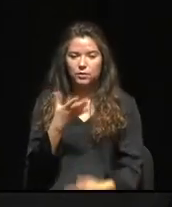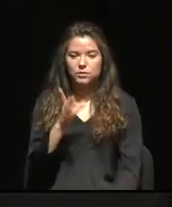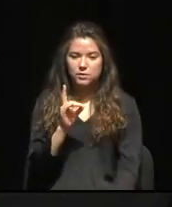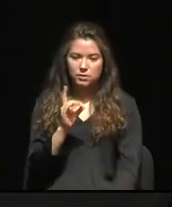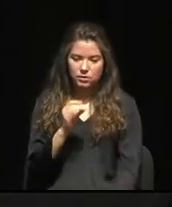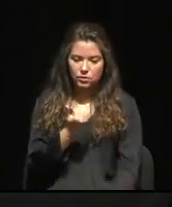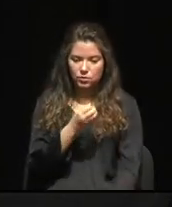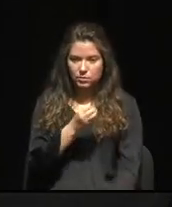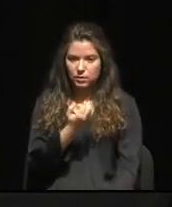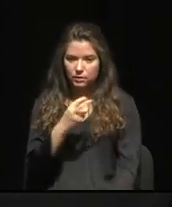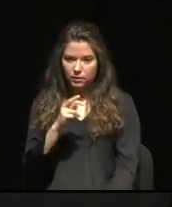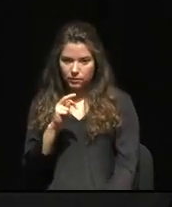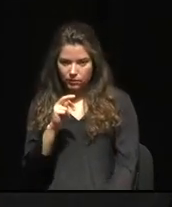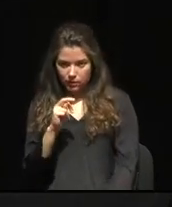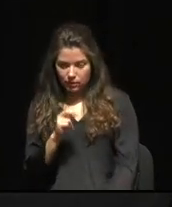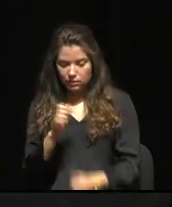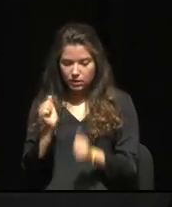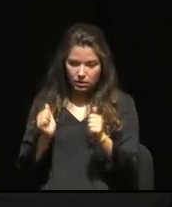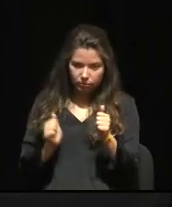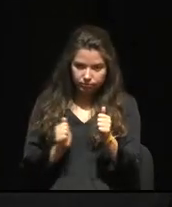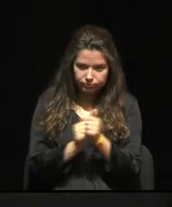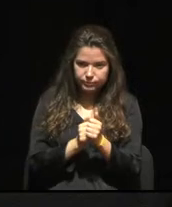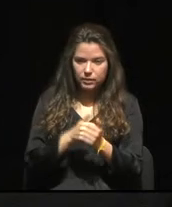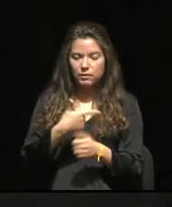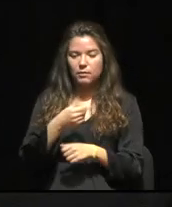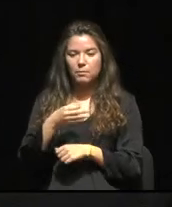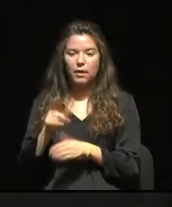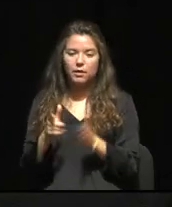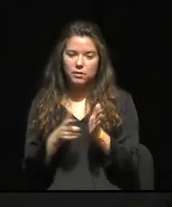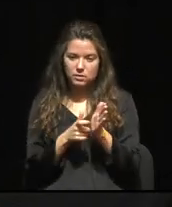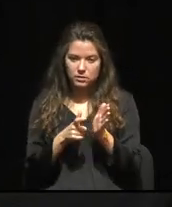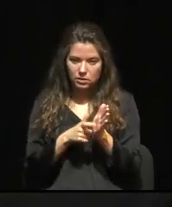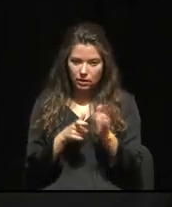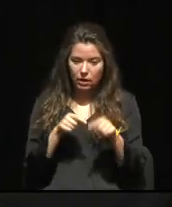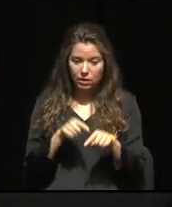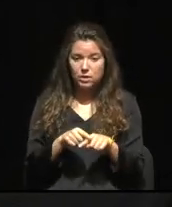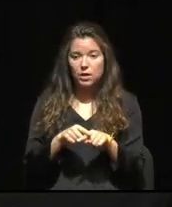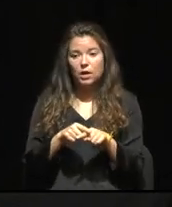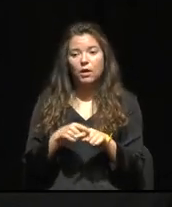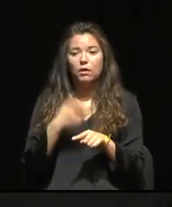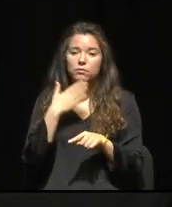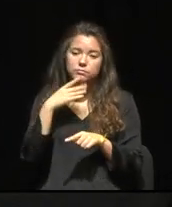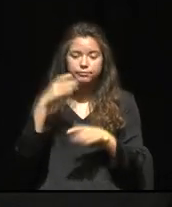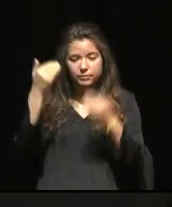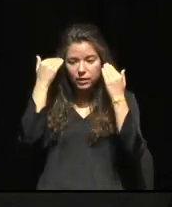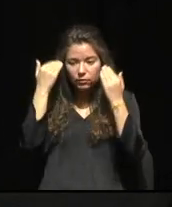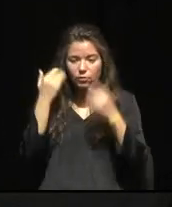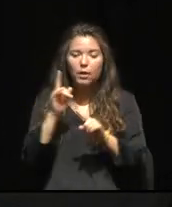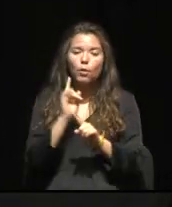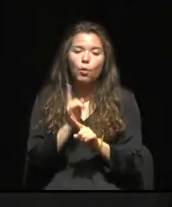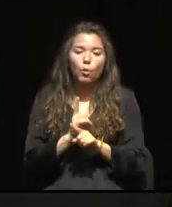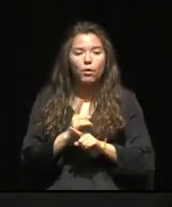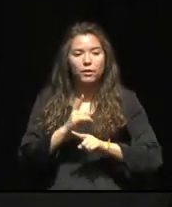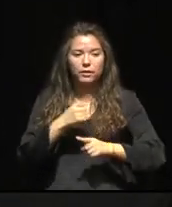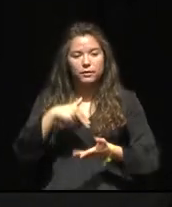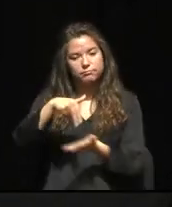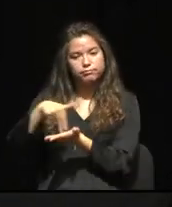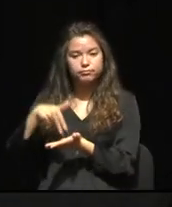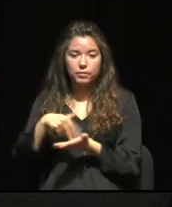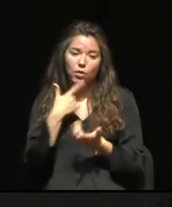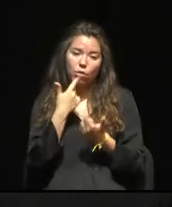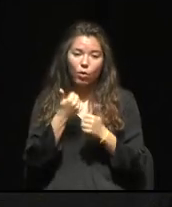16023 eventual de acompanhamento da Tapada das necessidades os peticionários informaram que não era possível estarem